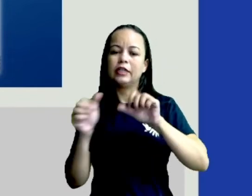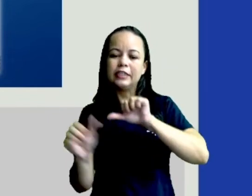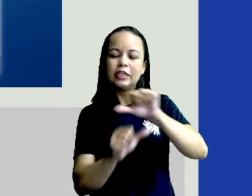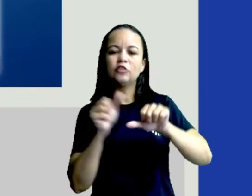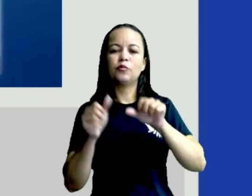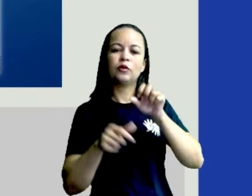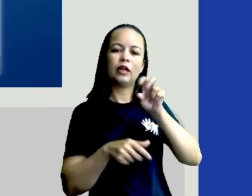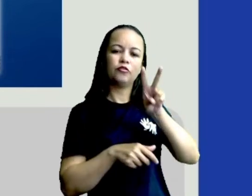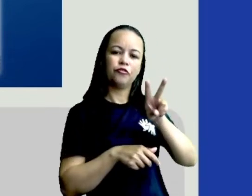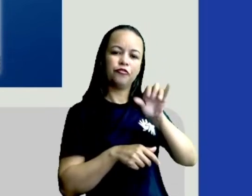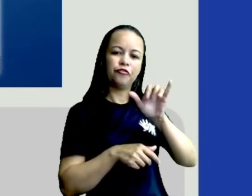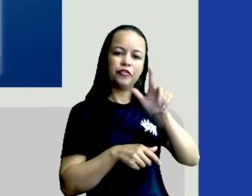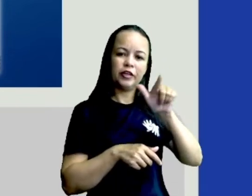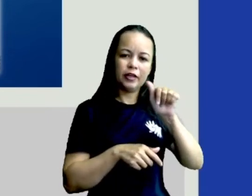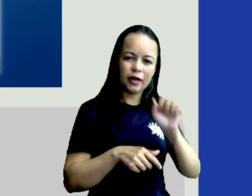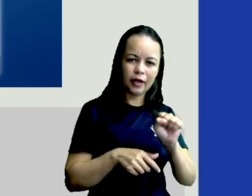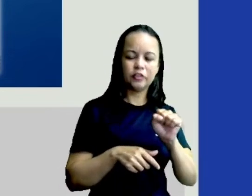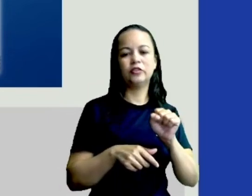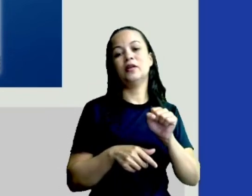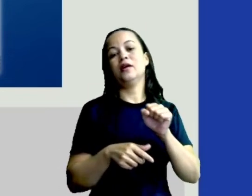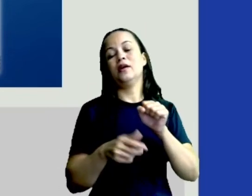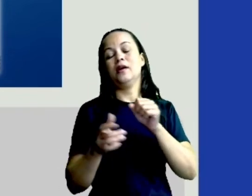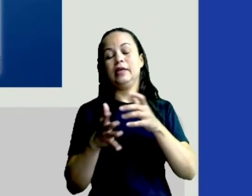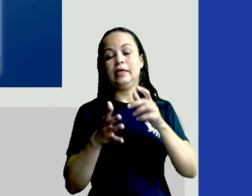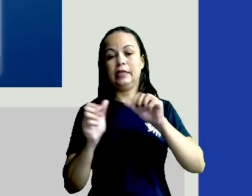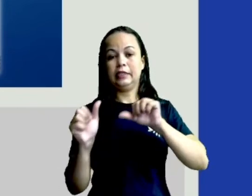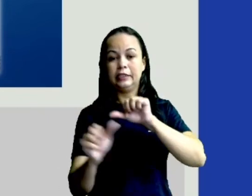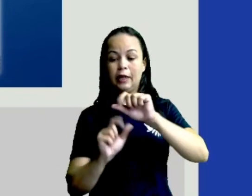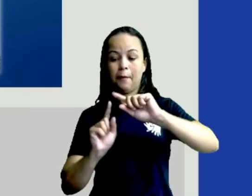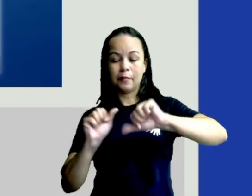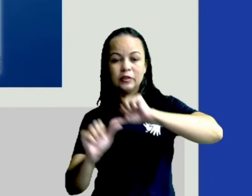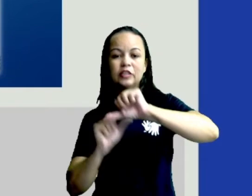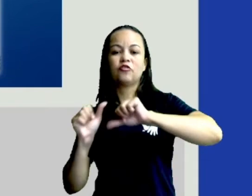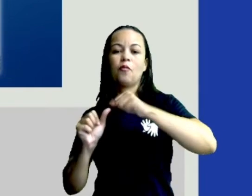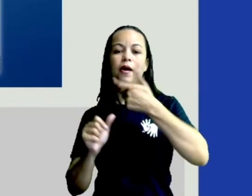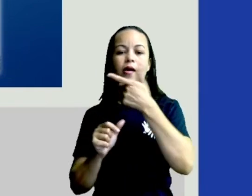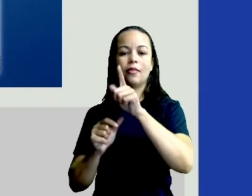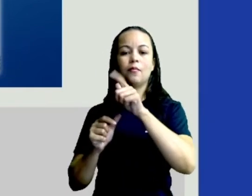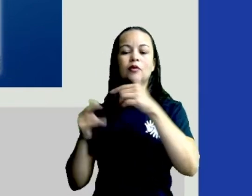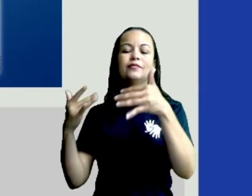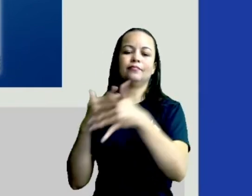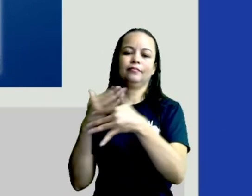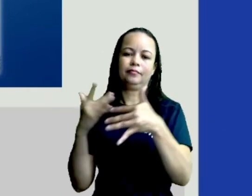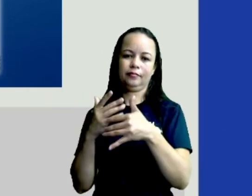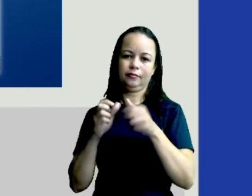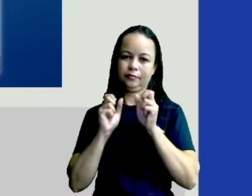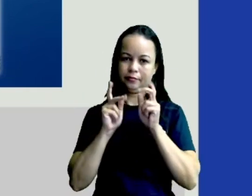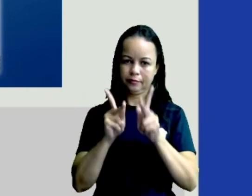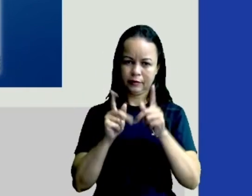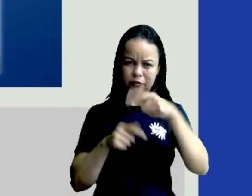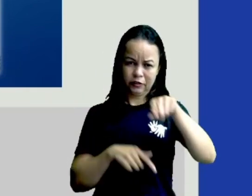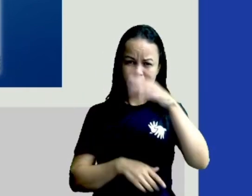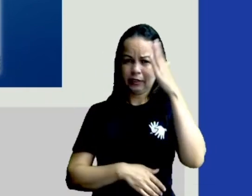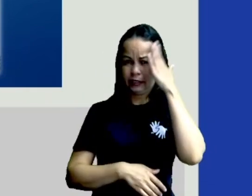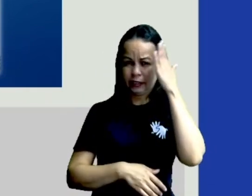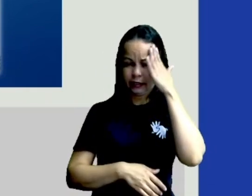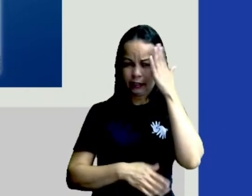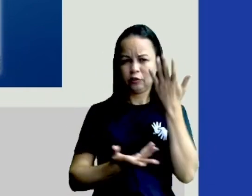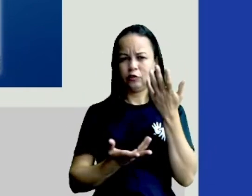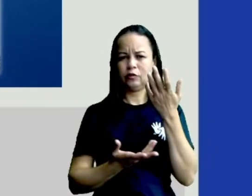vilas e, por fim, cidades. Ok? Beleza até aí? Deu para